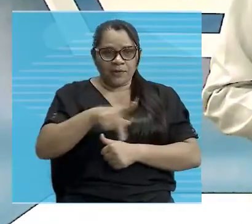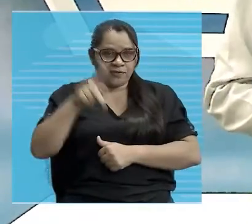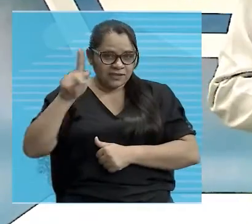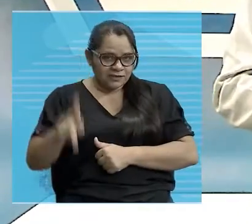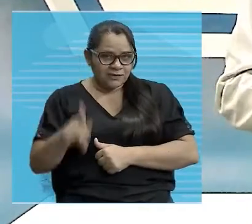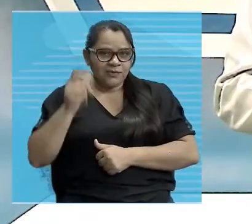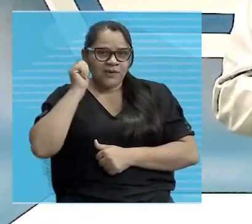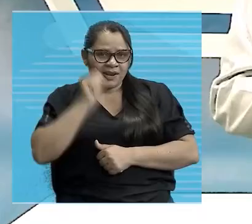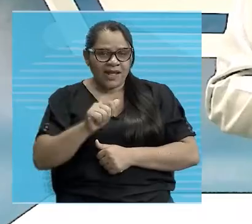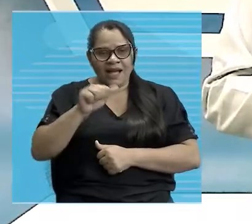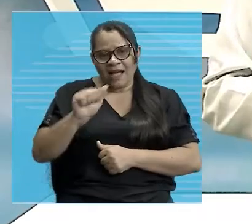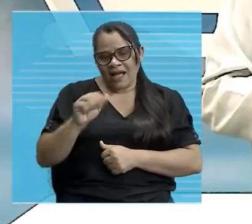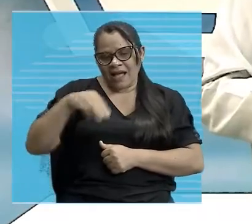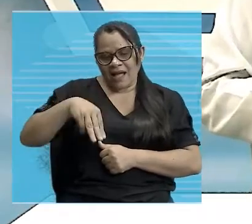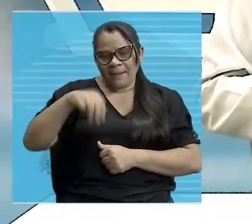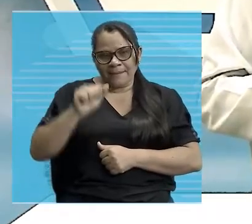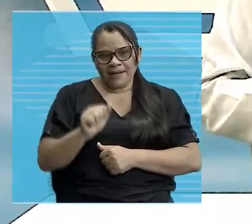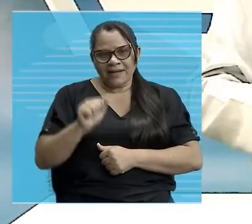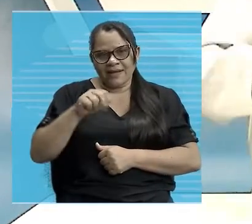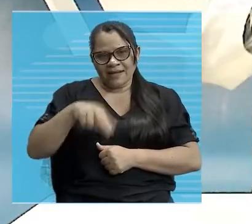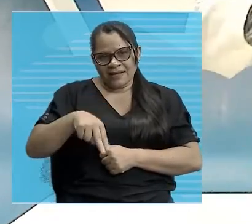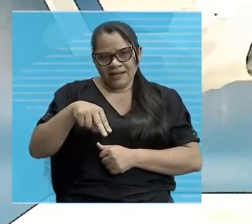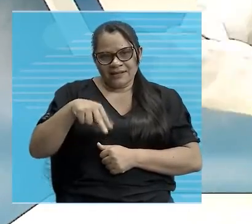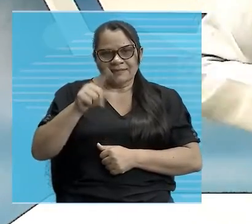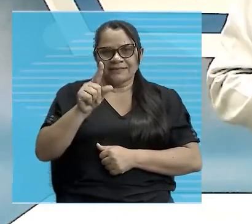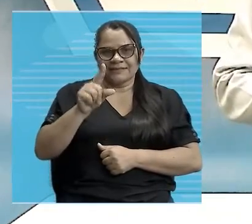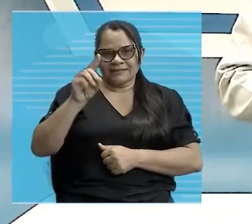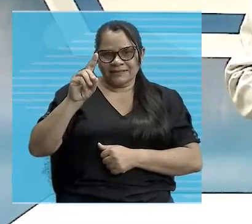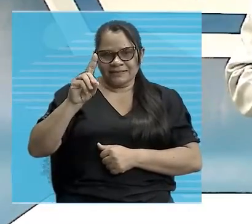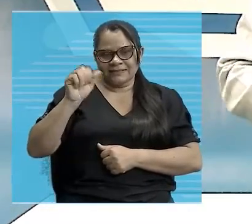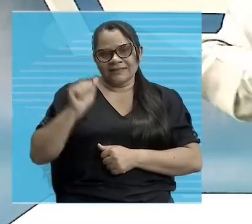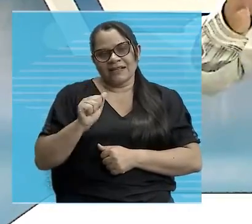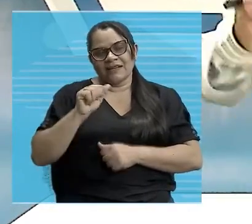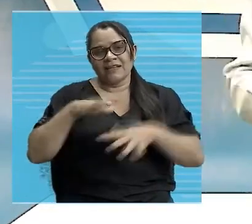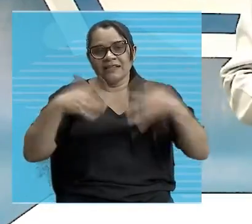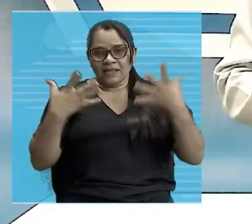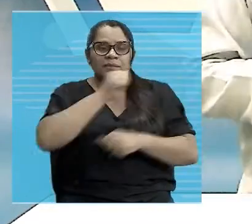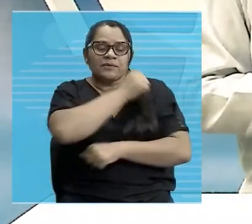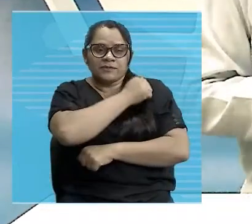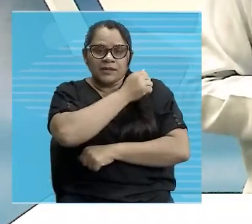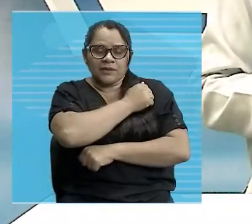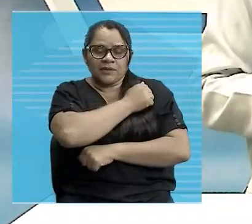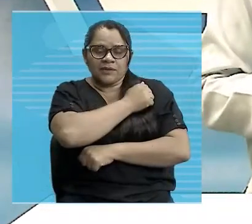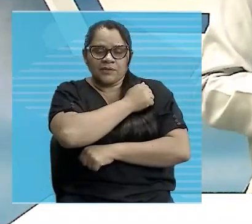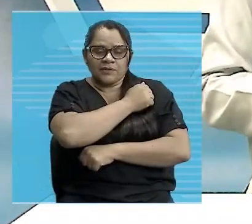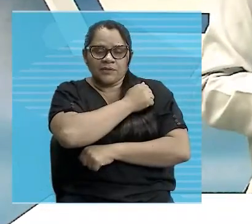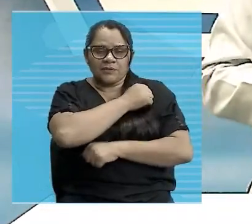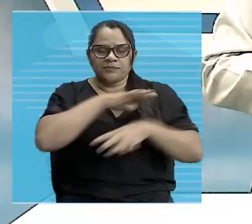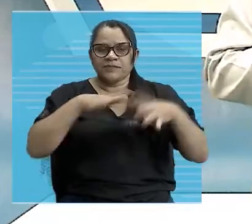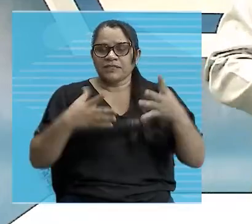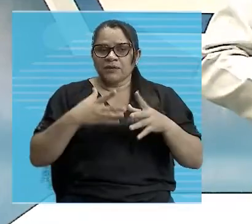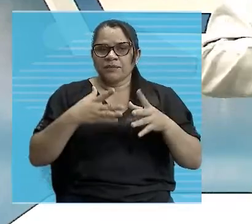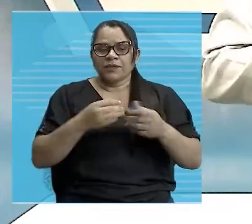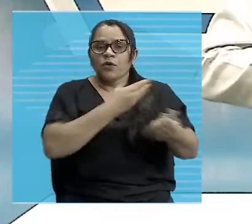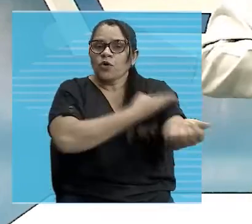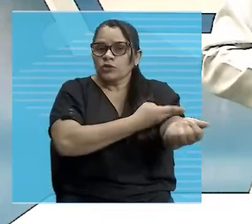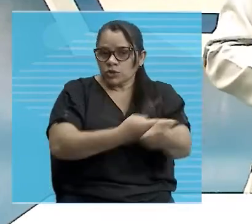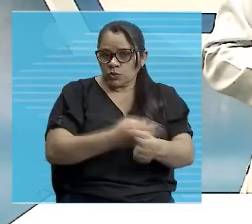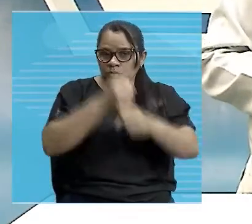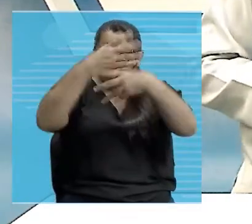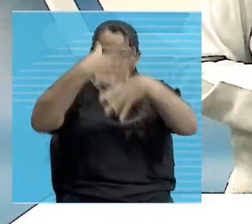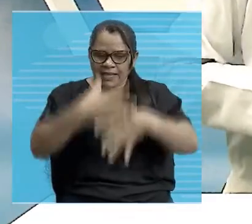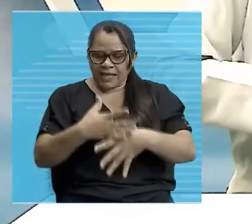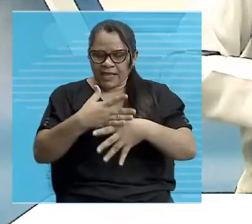Amanda a titular dessa disciplina para essa turma é o curso minhas aulas não são